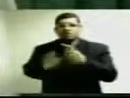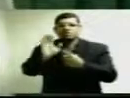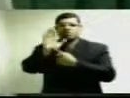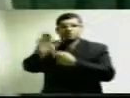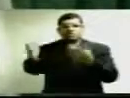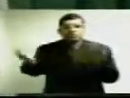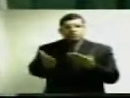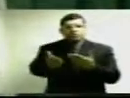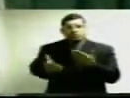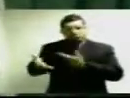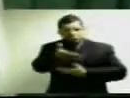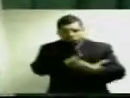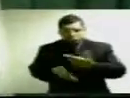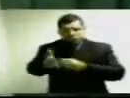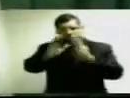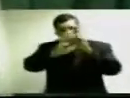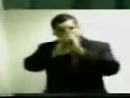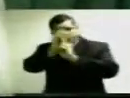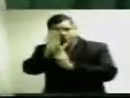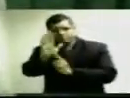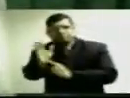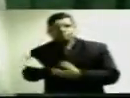sido objeto de uma relatoria